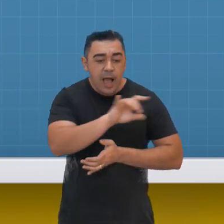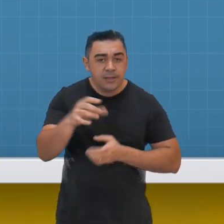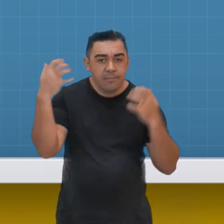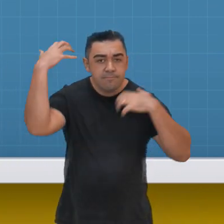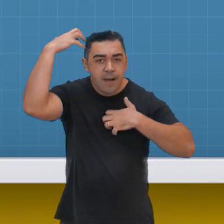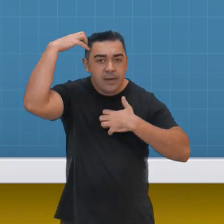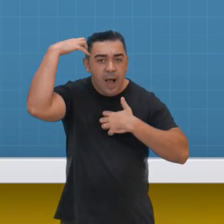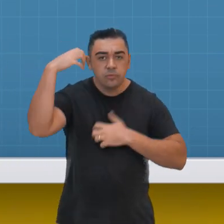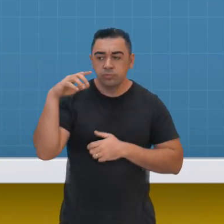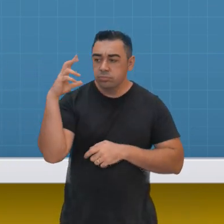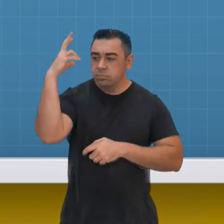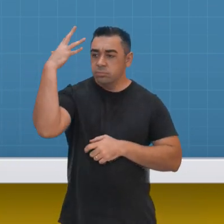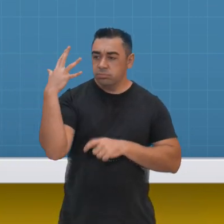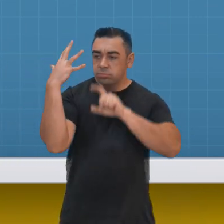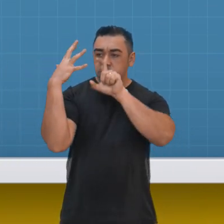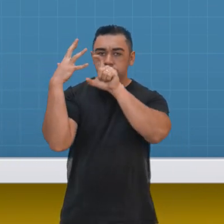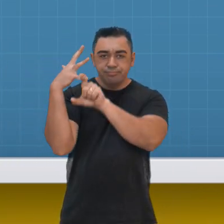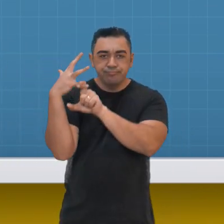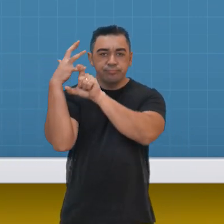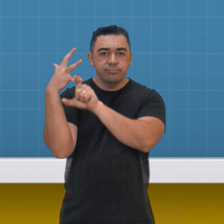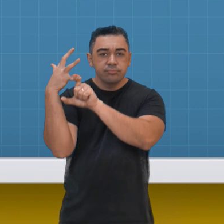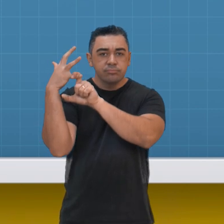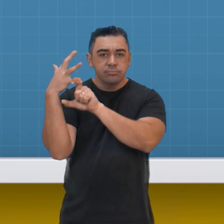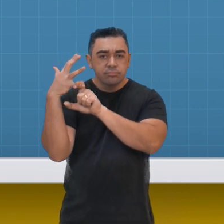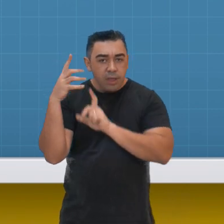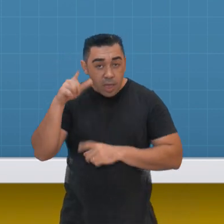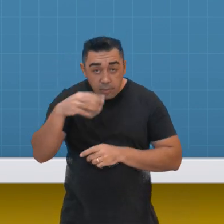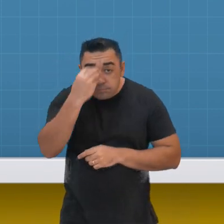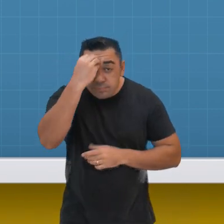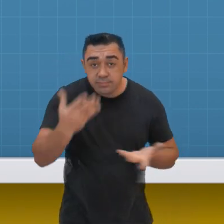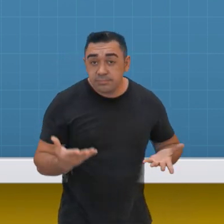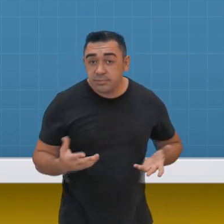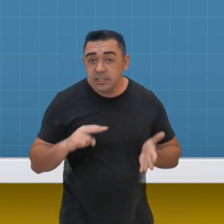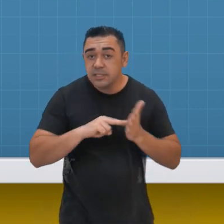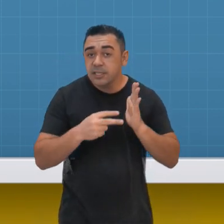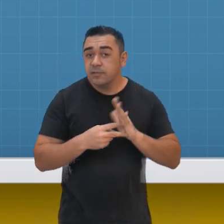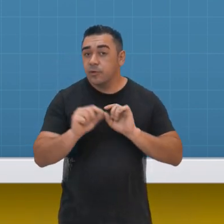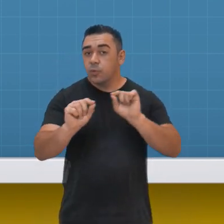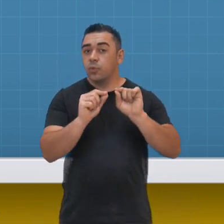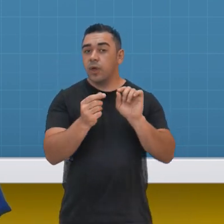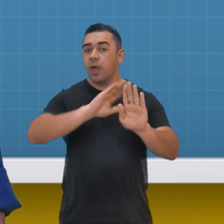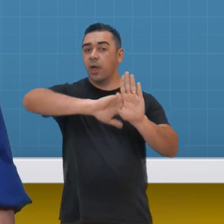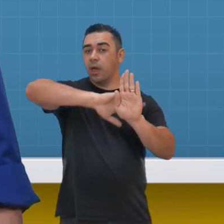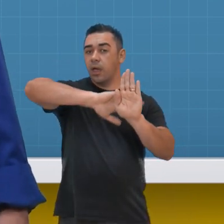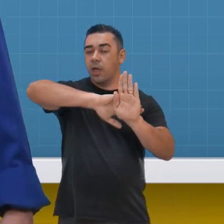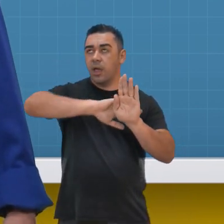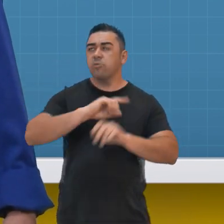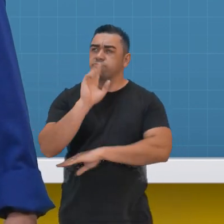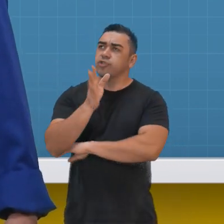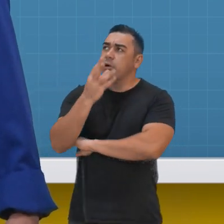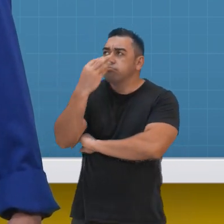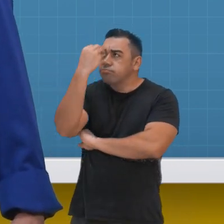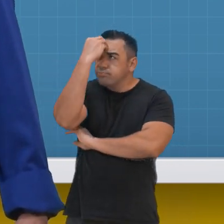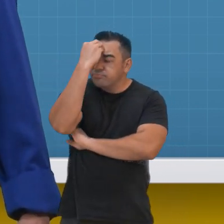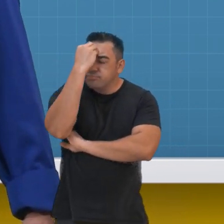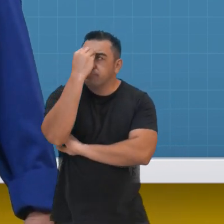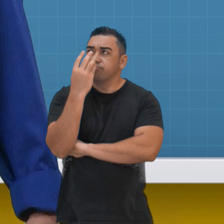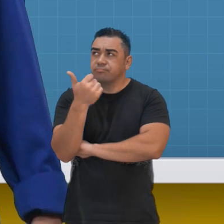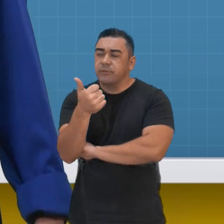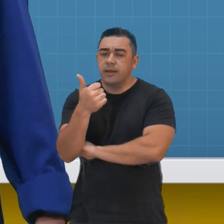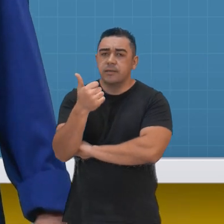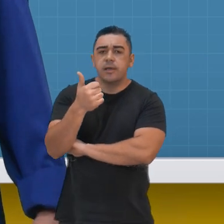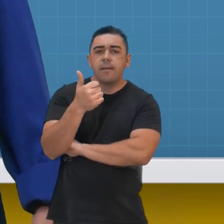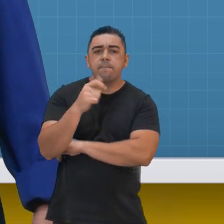galho é um provérbio. Guardou? Tá, professora, eu guardei. Guardei, mas